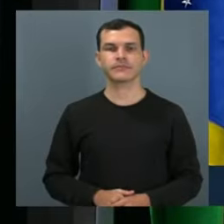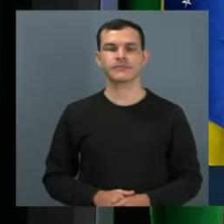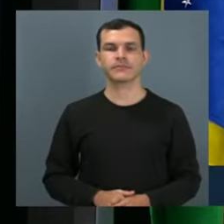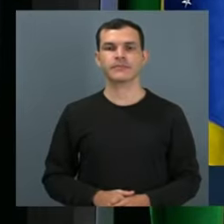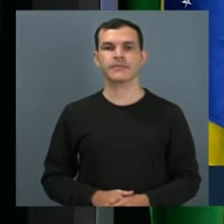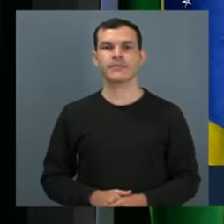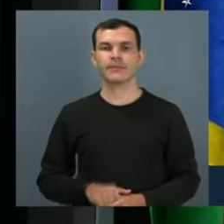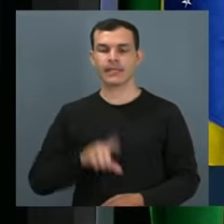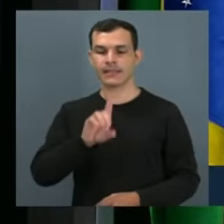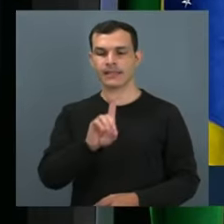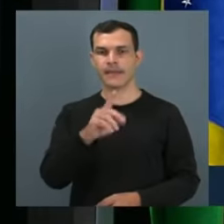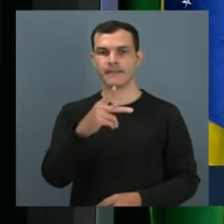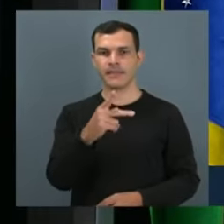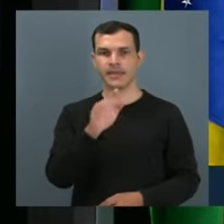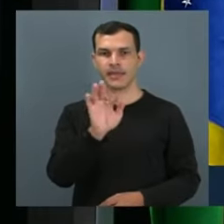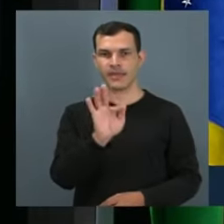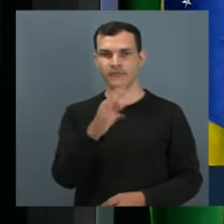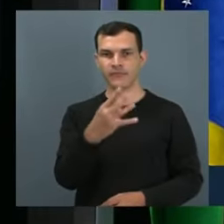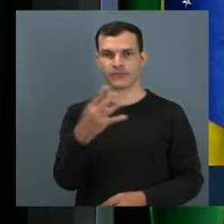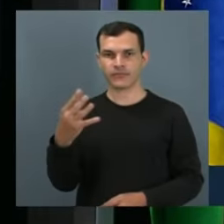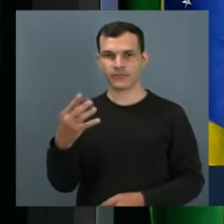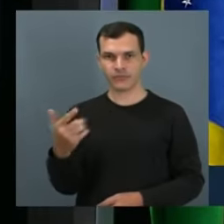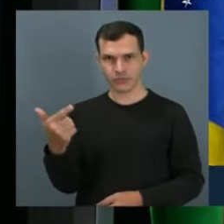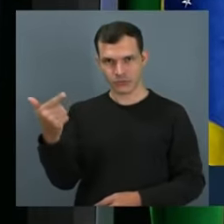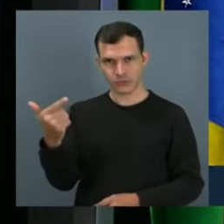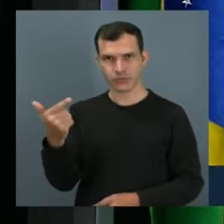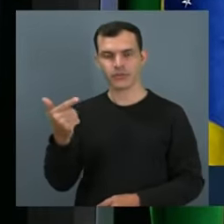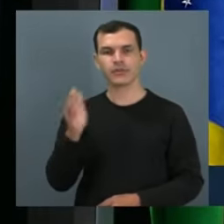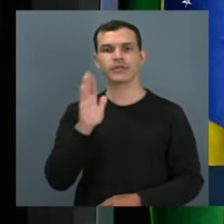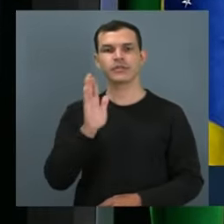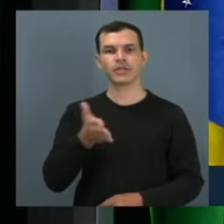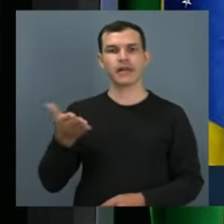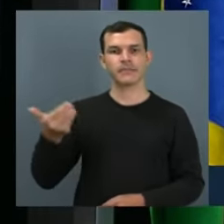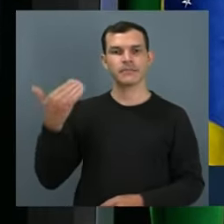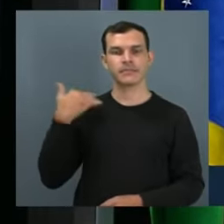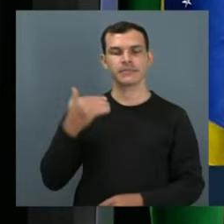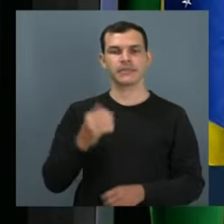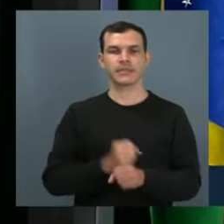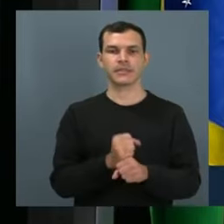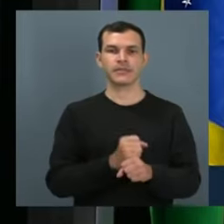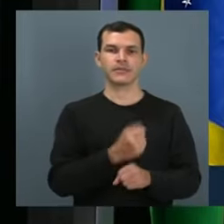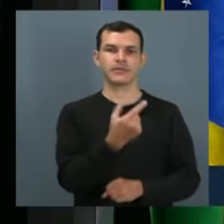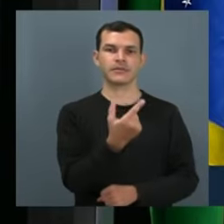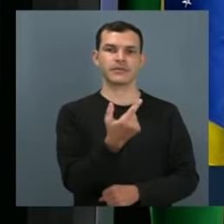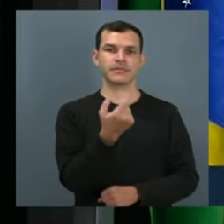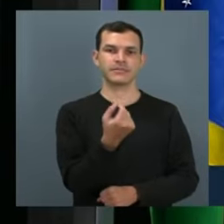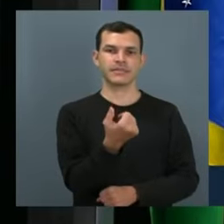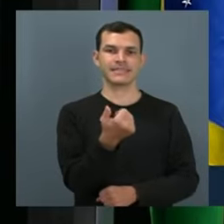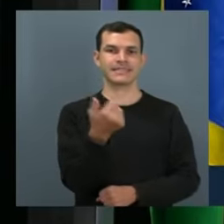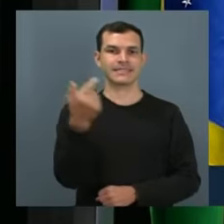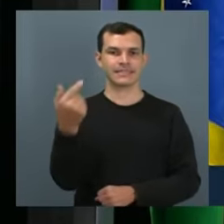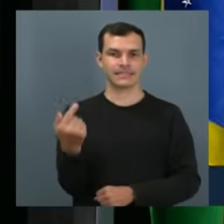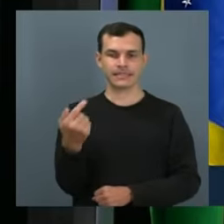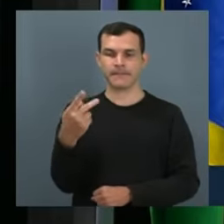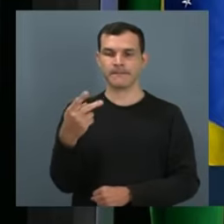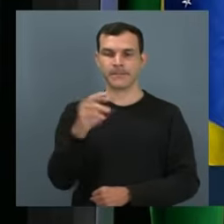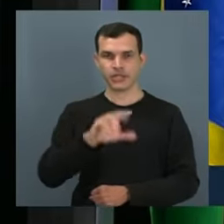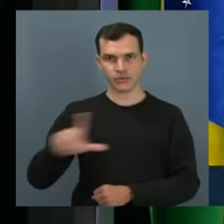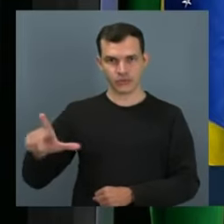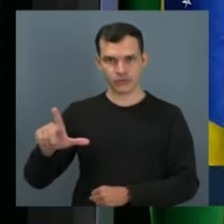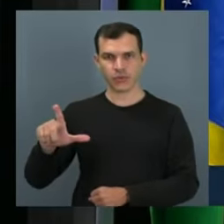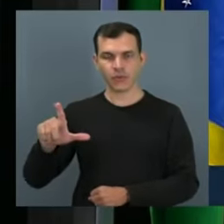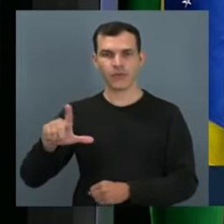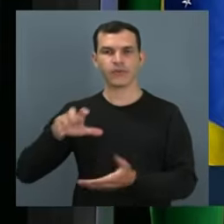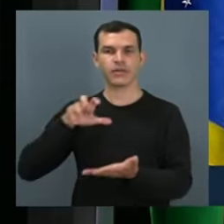a DPF 442 foi protocolada em 2017 pelo PSOL e a DPF 989